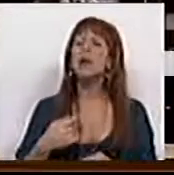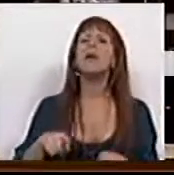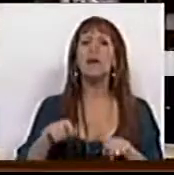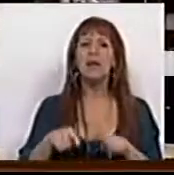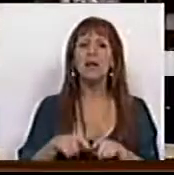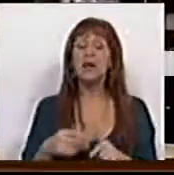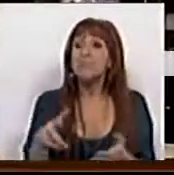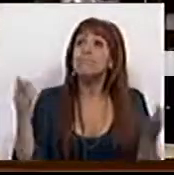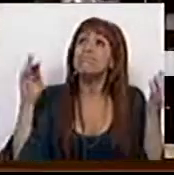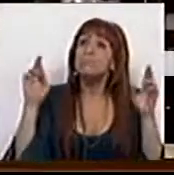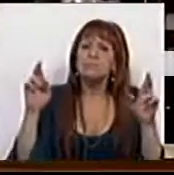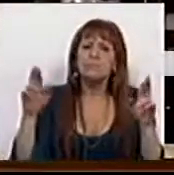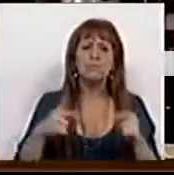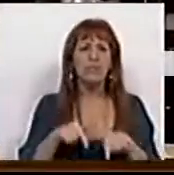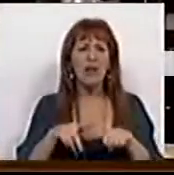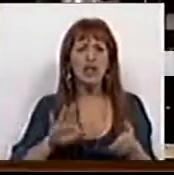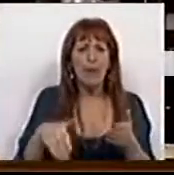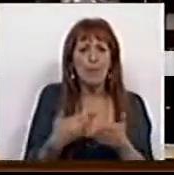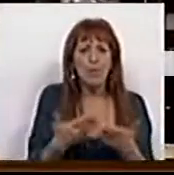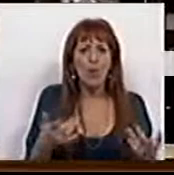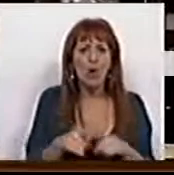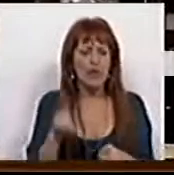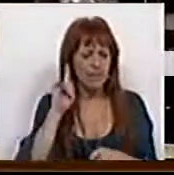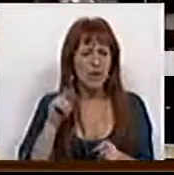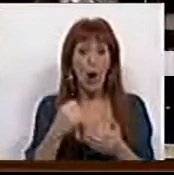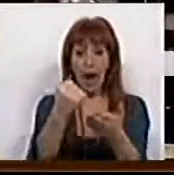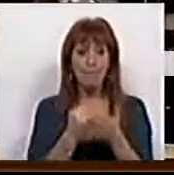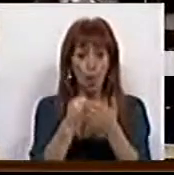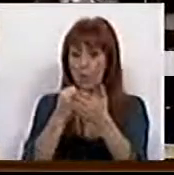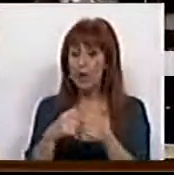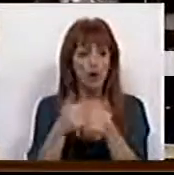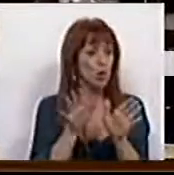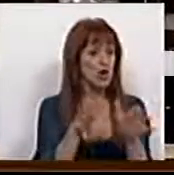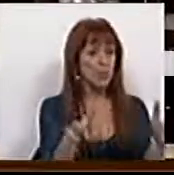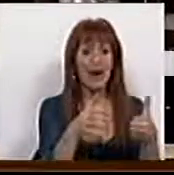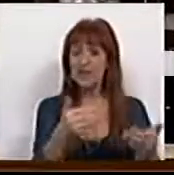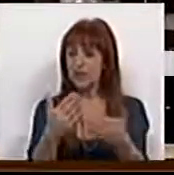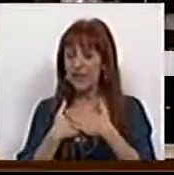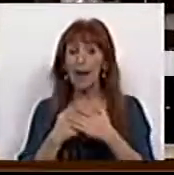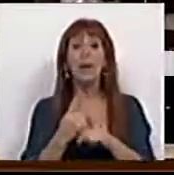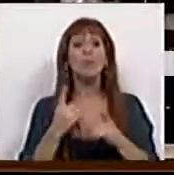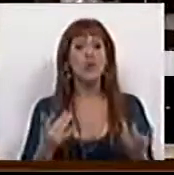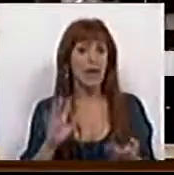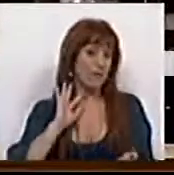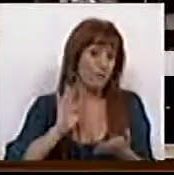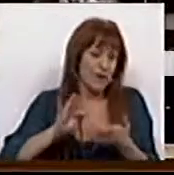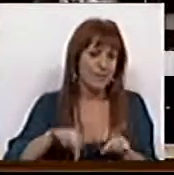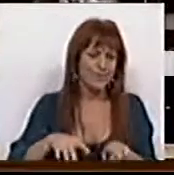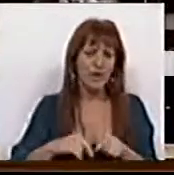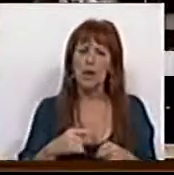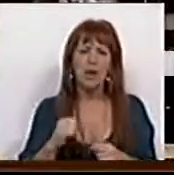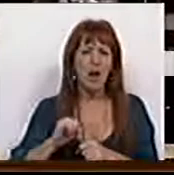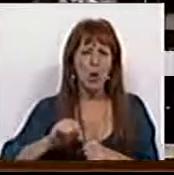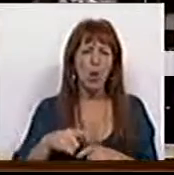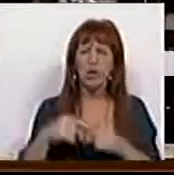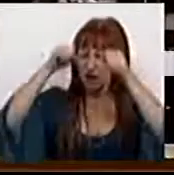a sincera expectativa de que esta proposta mereça apoios em todas as bancadas. Por fim, contra a